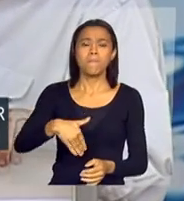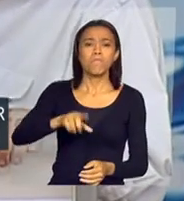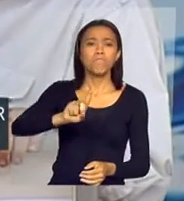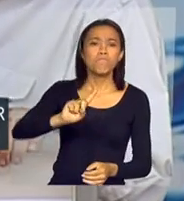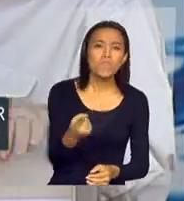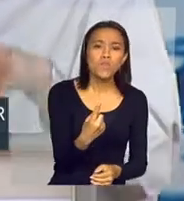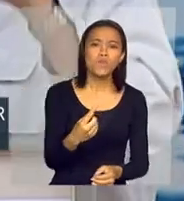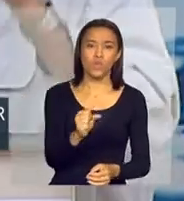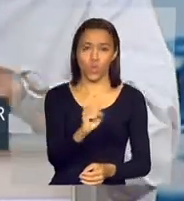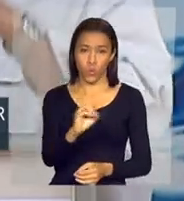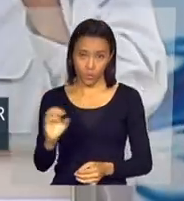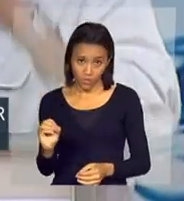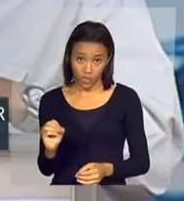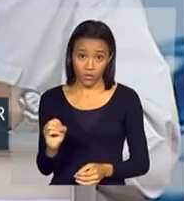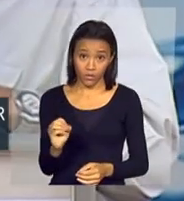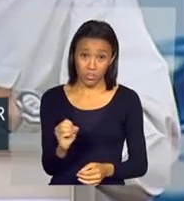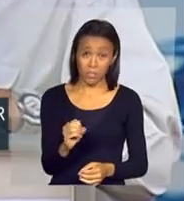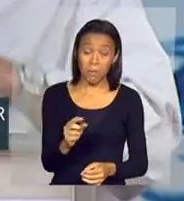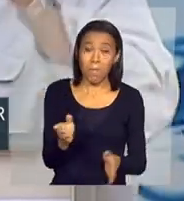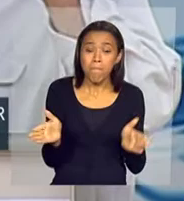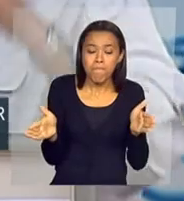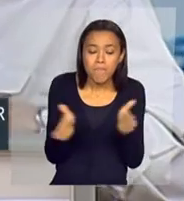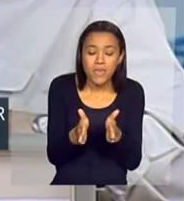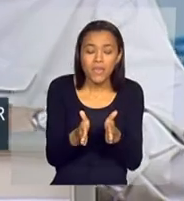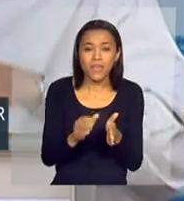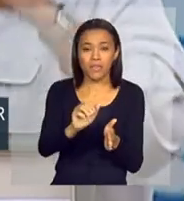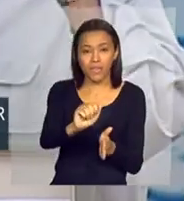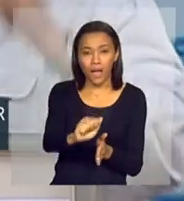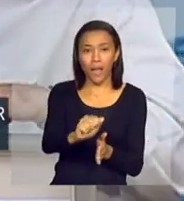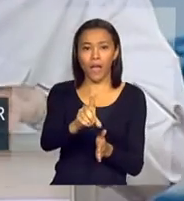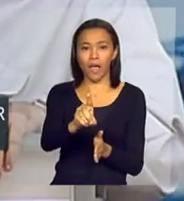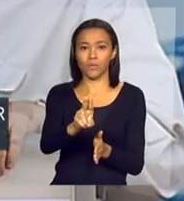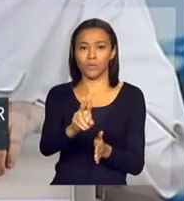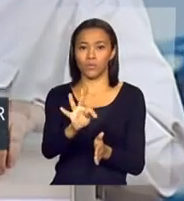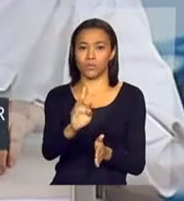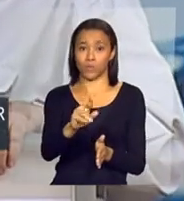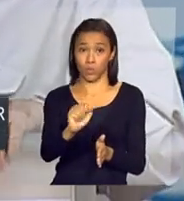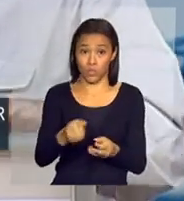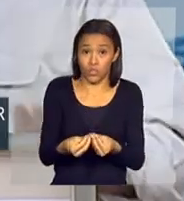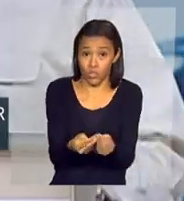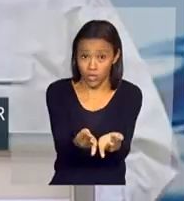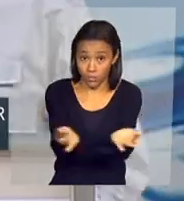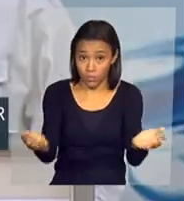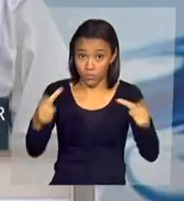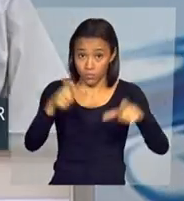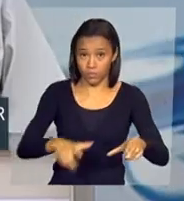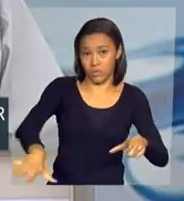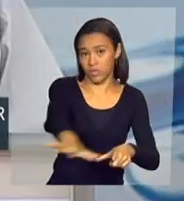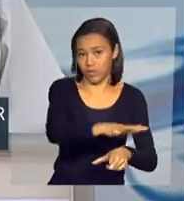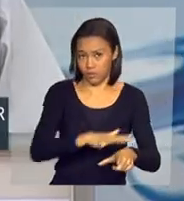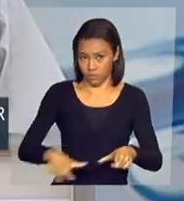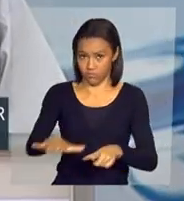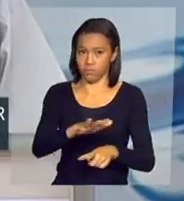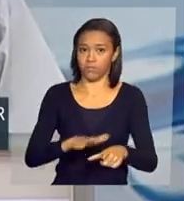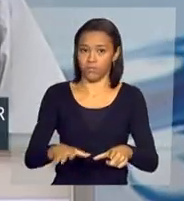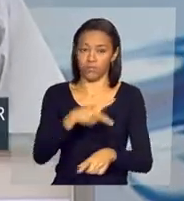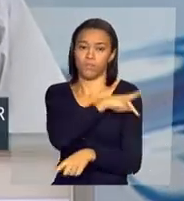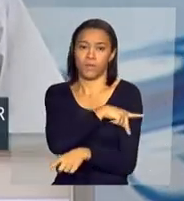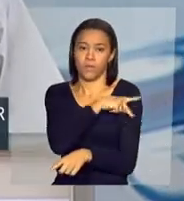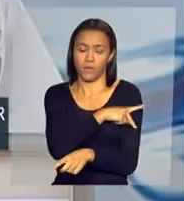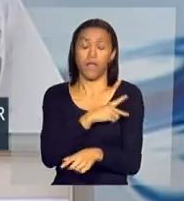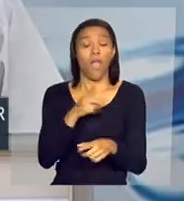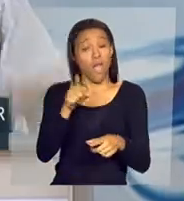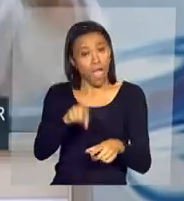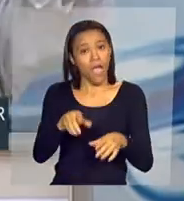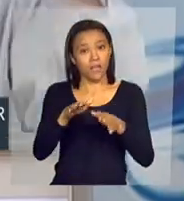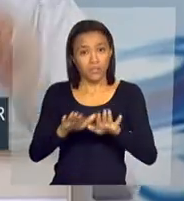1.800 quilômetros de pequenas adutoras distribuídas no semiárido do Piauí. É isso que está acontecendo